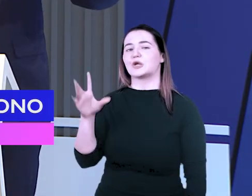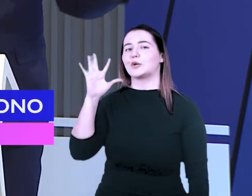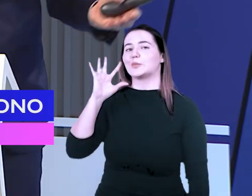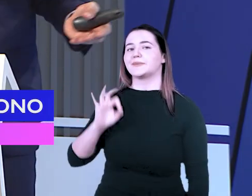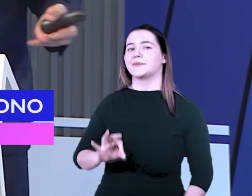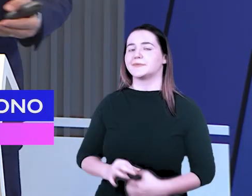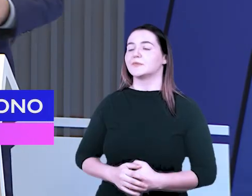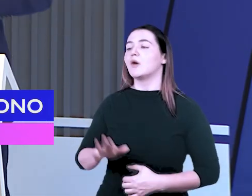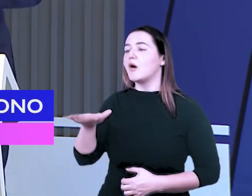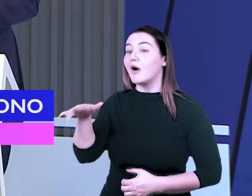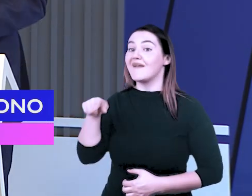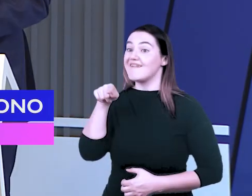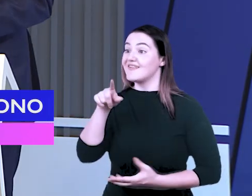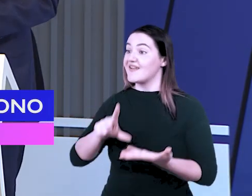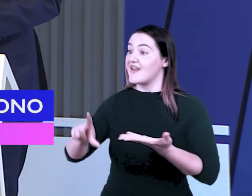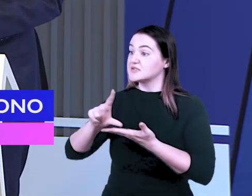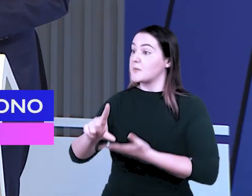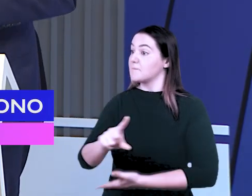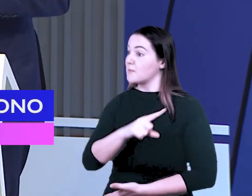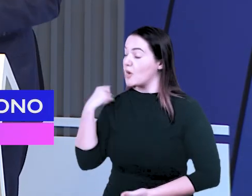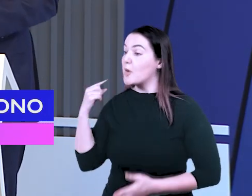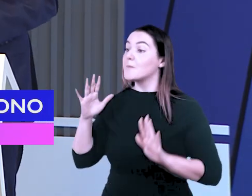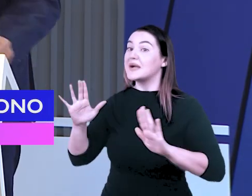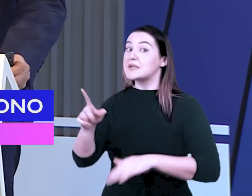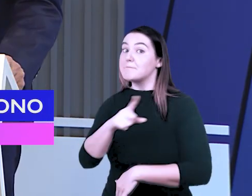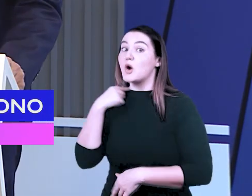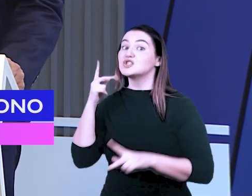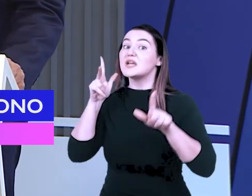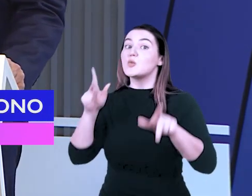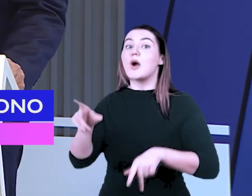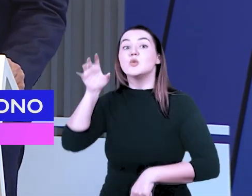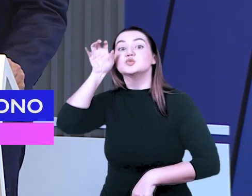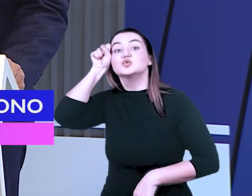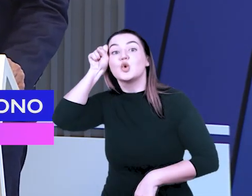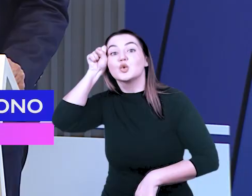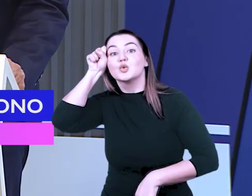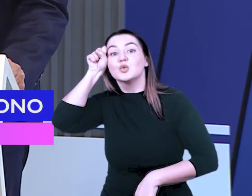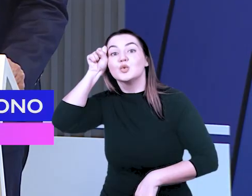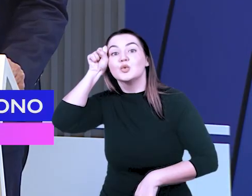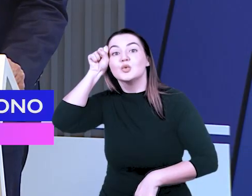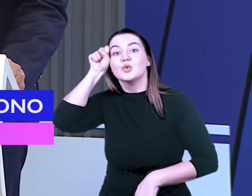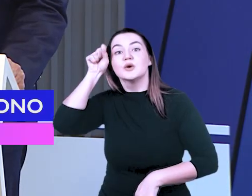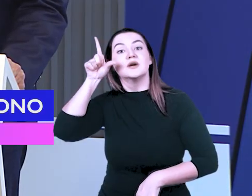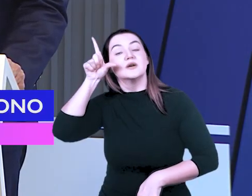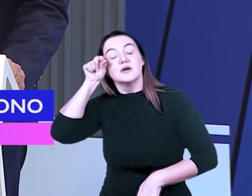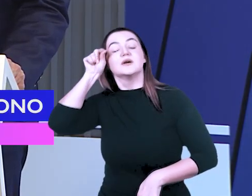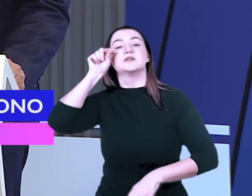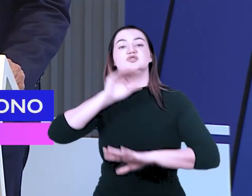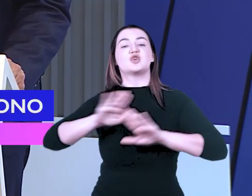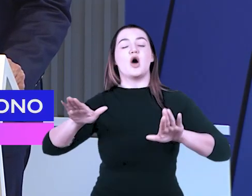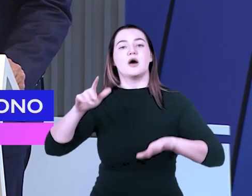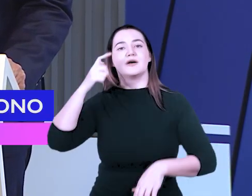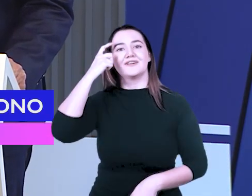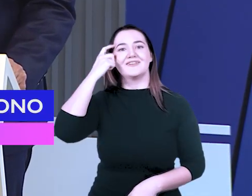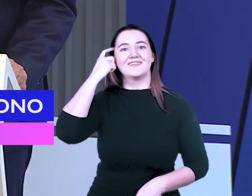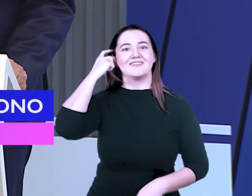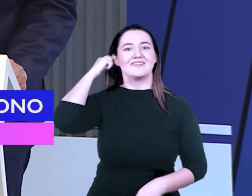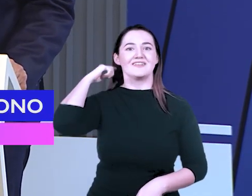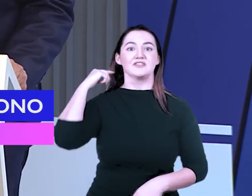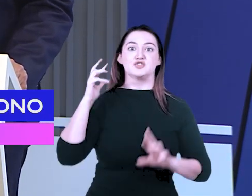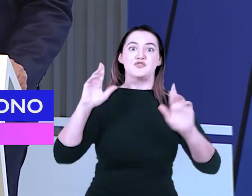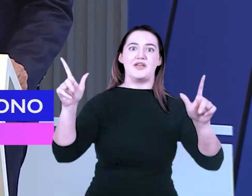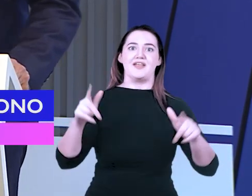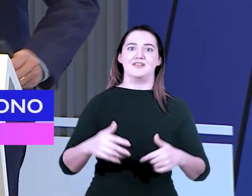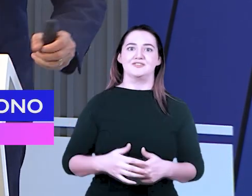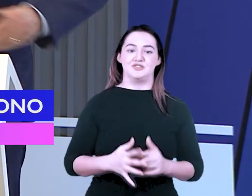que estão dormindo vão despertar. Então, para Jesus, a morte não é esse bicho de 7 cabeças que às vezes parece